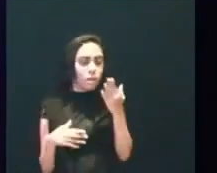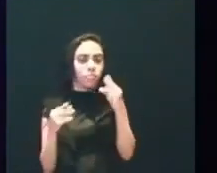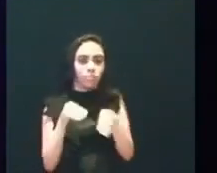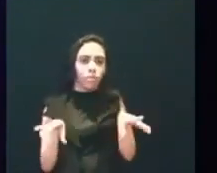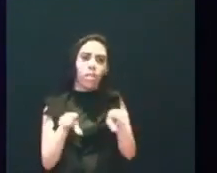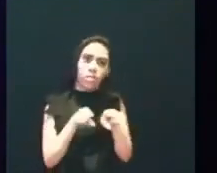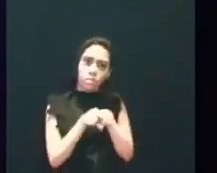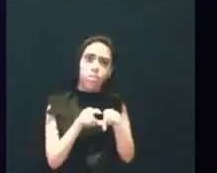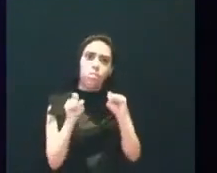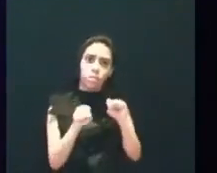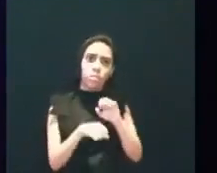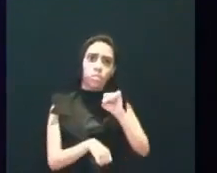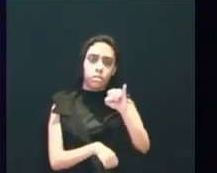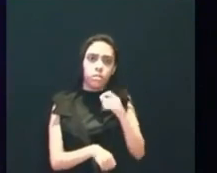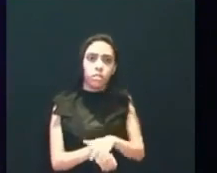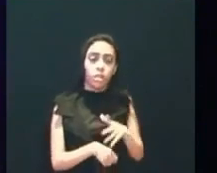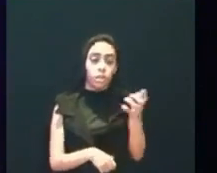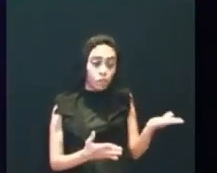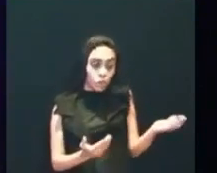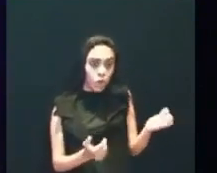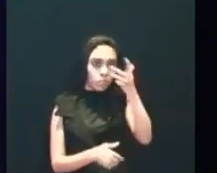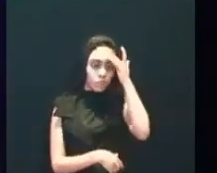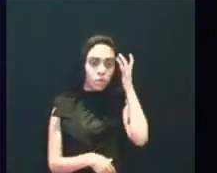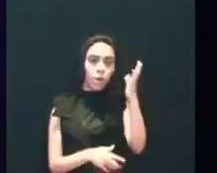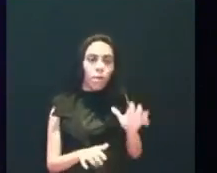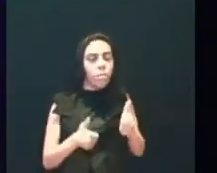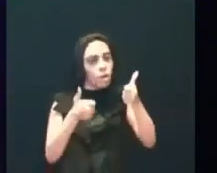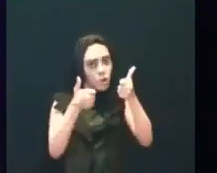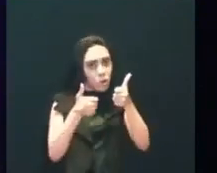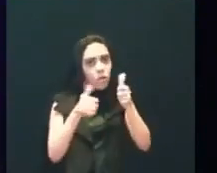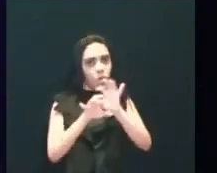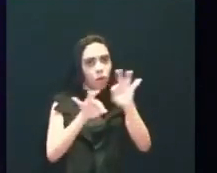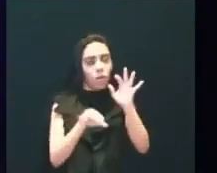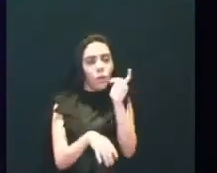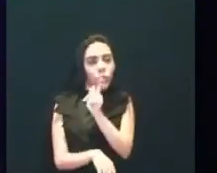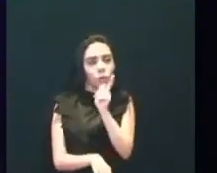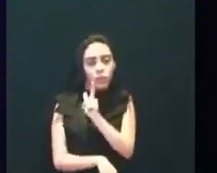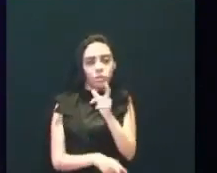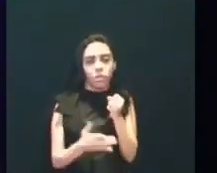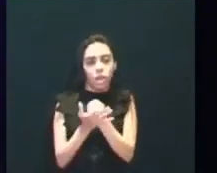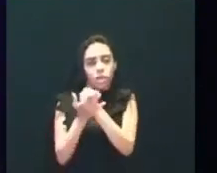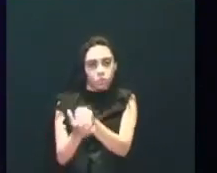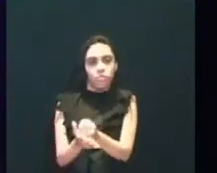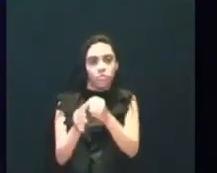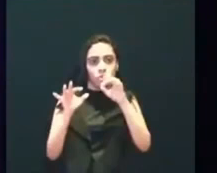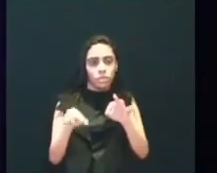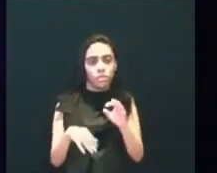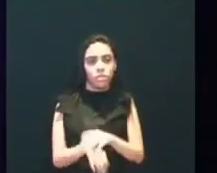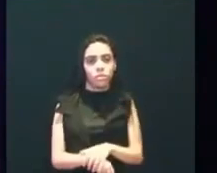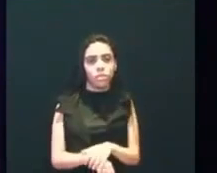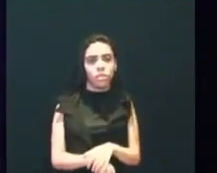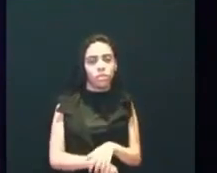paciente. Então, quanto mais novo, menores são as chances desse paciente esse doador ter algum problema de